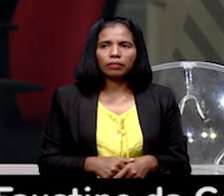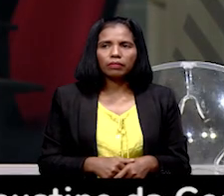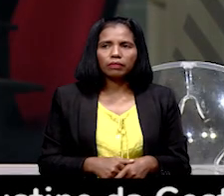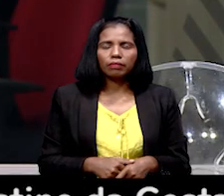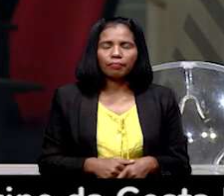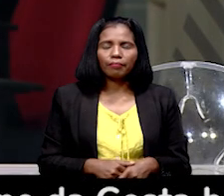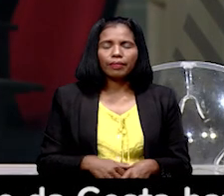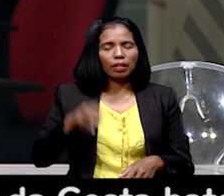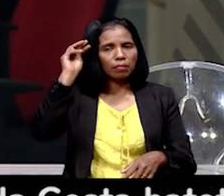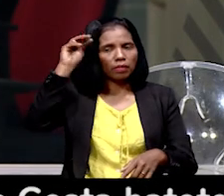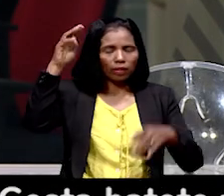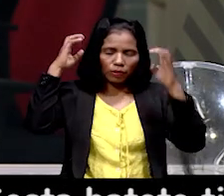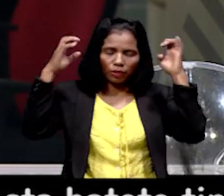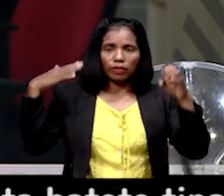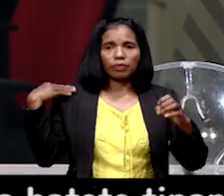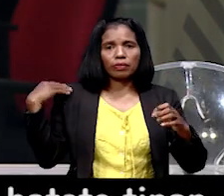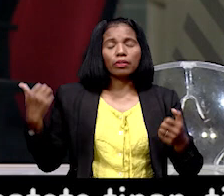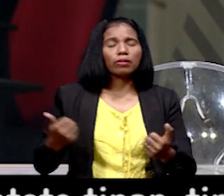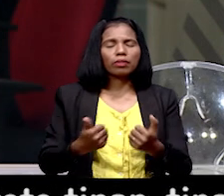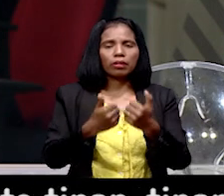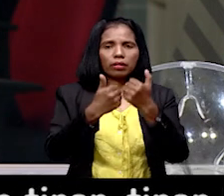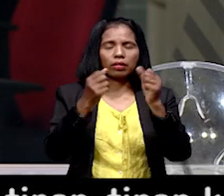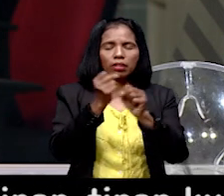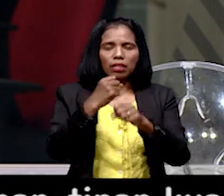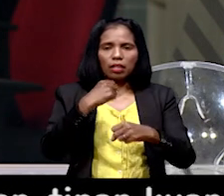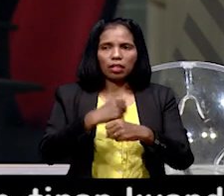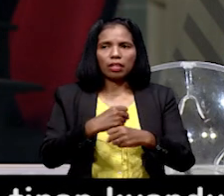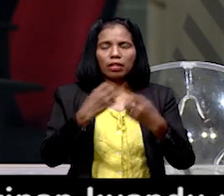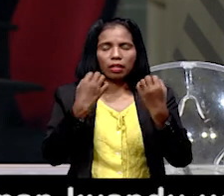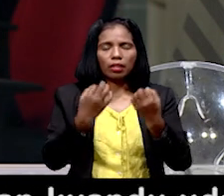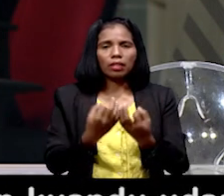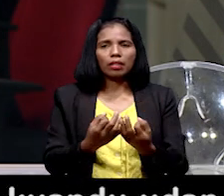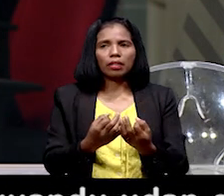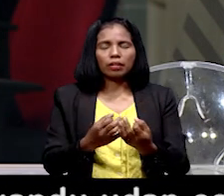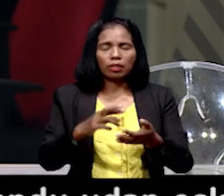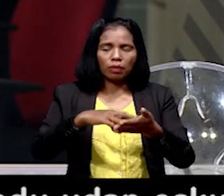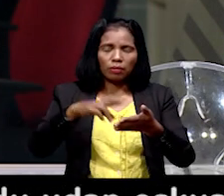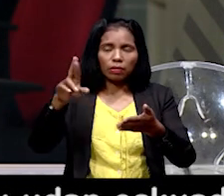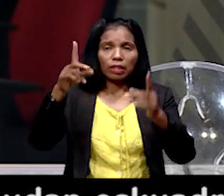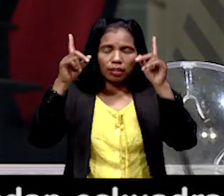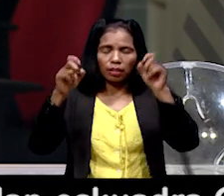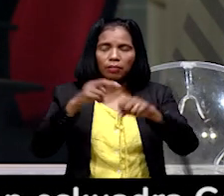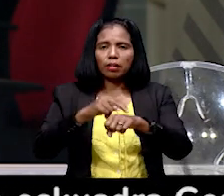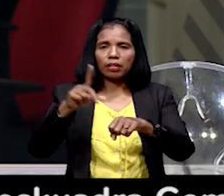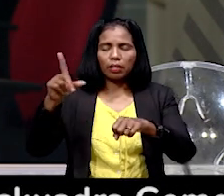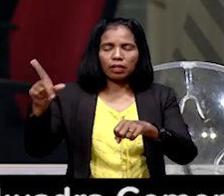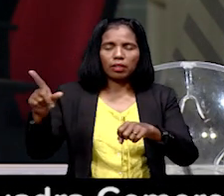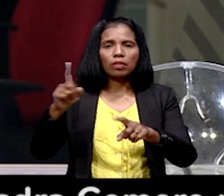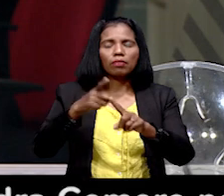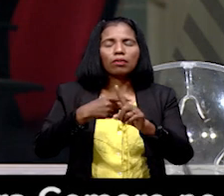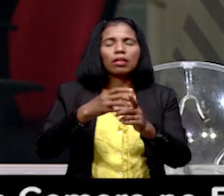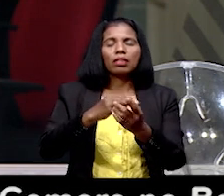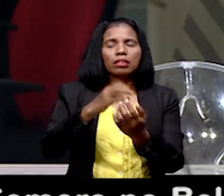Ministério da Educação, Juventude e Desporto, SEI, finaliza a correção pontos exame nacional e rameado fulano de janeiro.